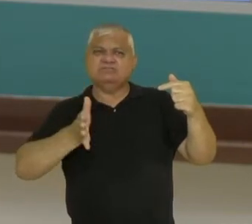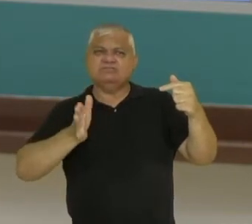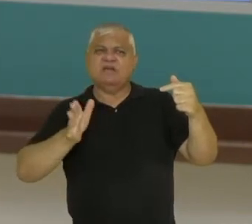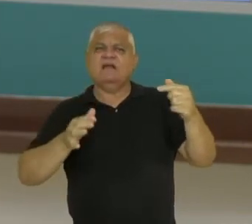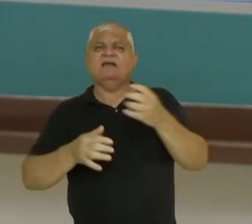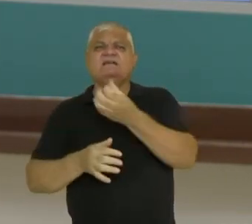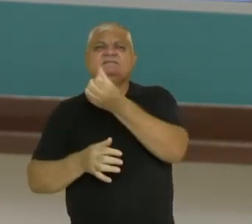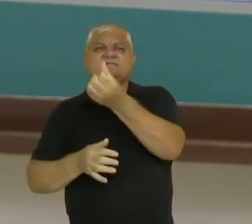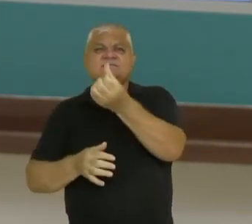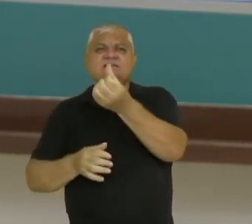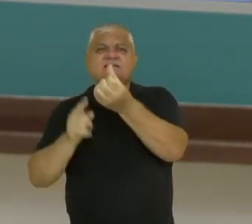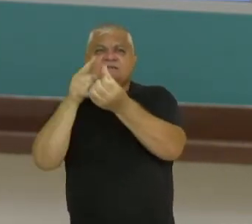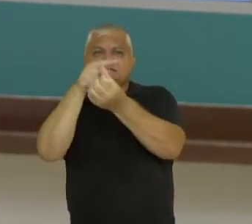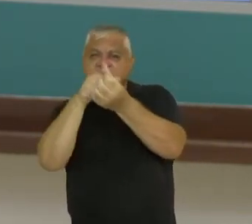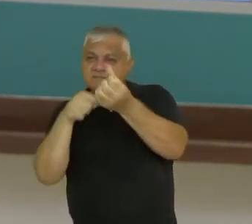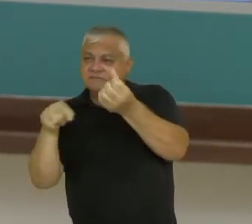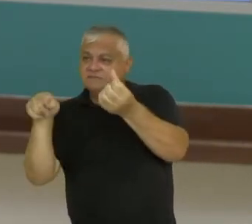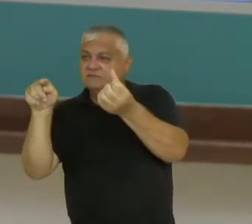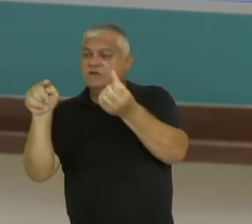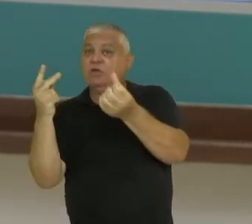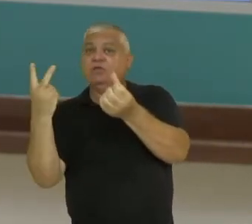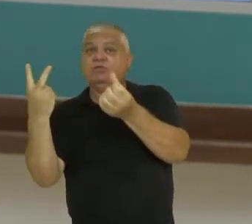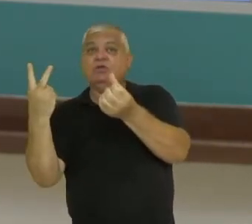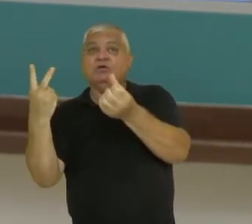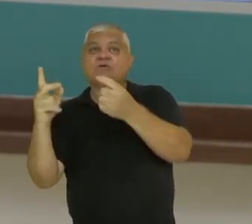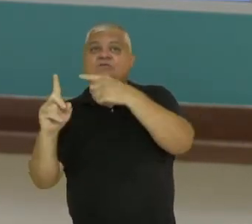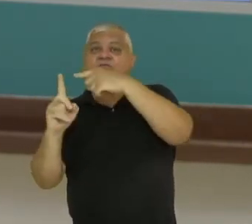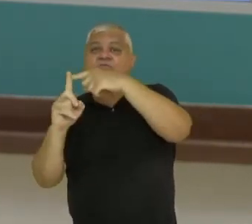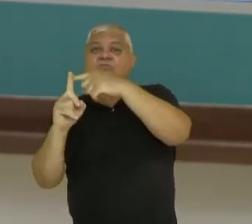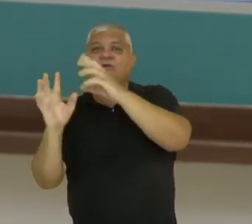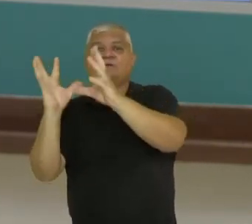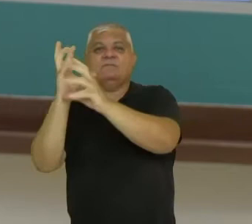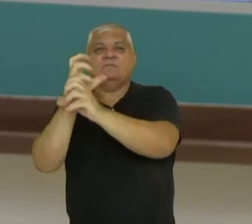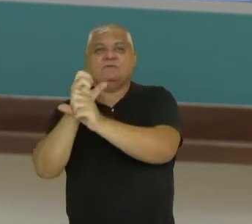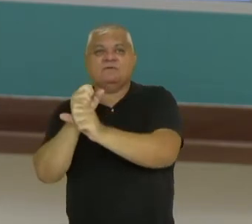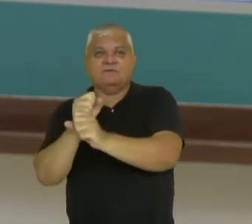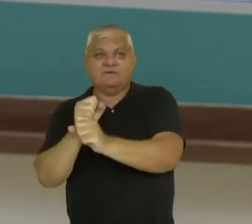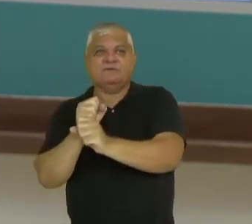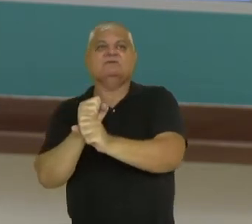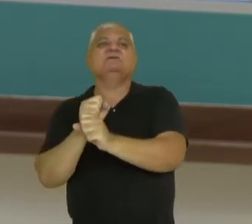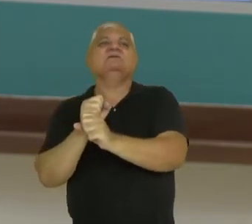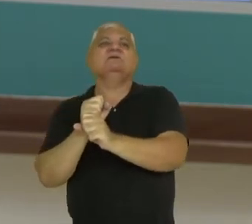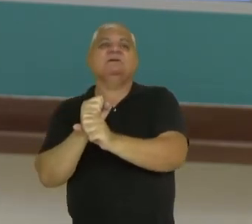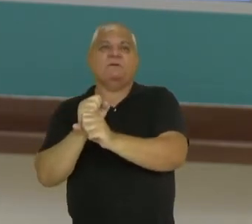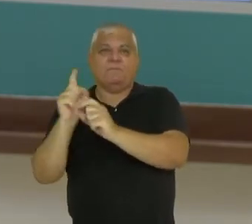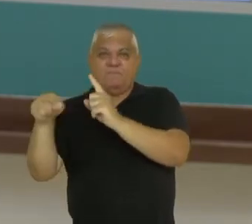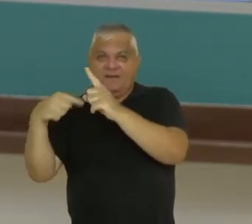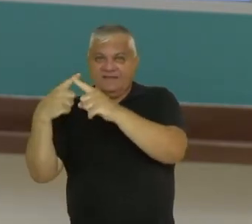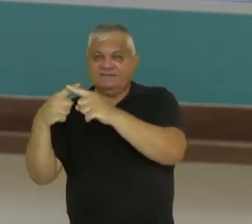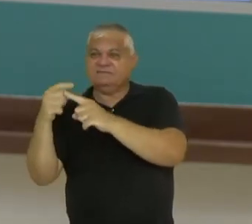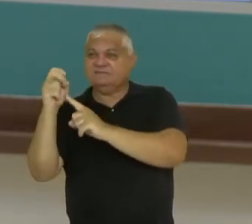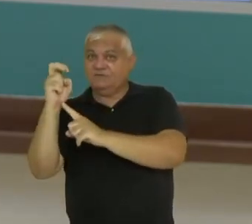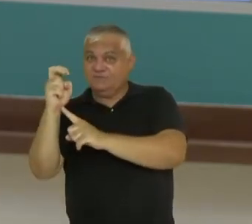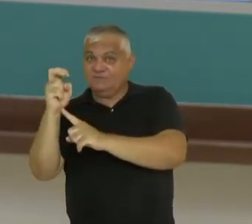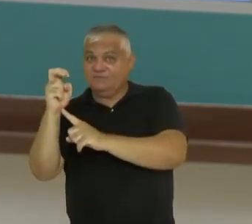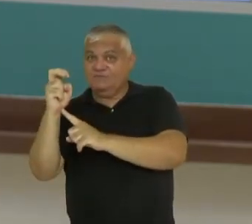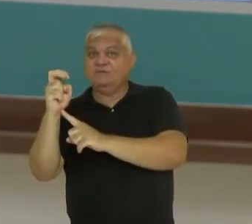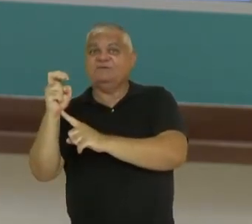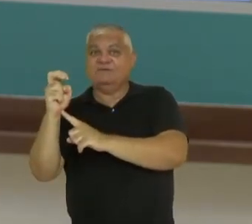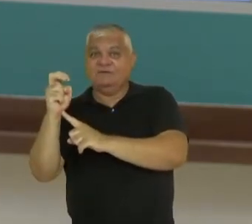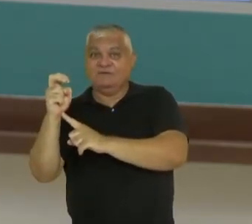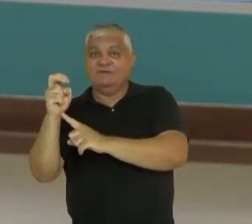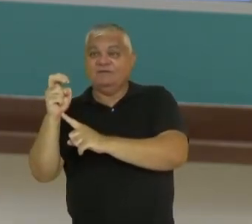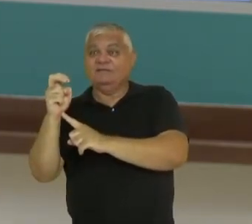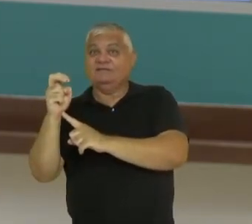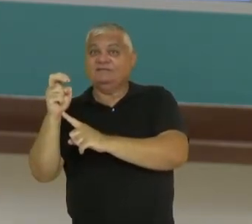aqui na frente, eu já estou fazendo essa multiplicação aqui, né? Então 6 vezes 2, 12, né? Mais 5, porque esse 5